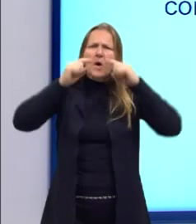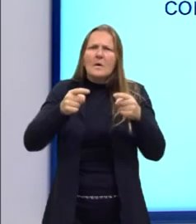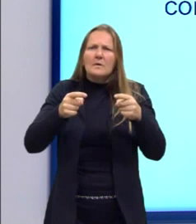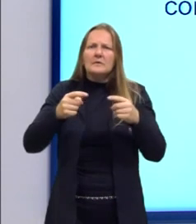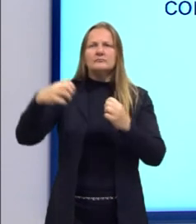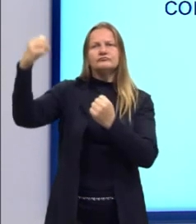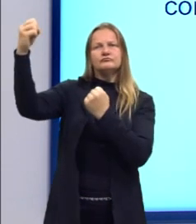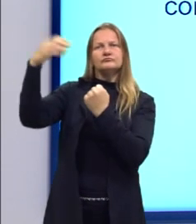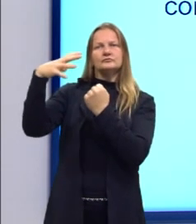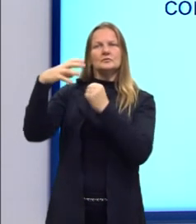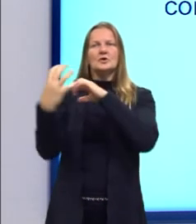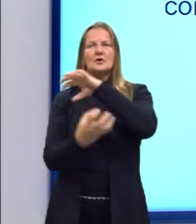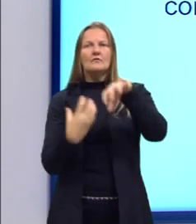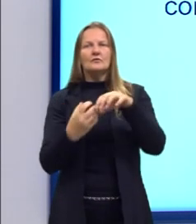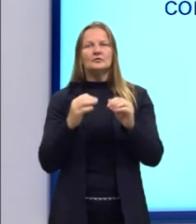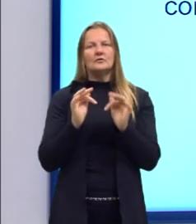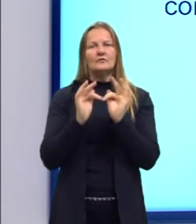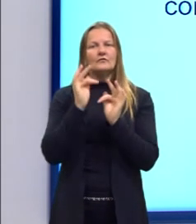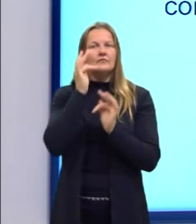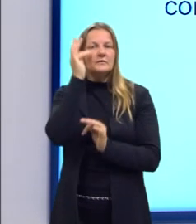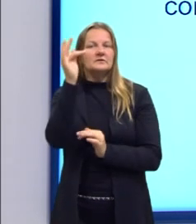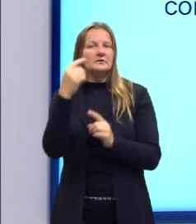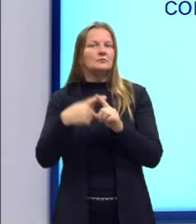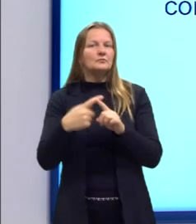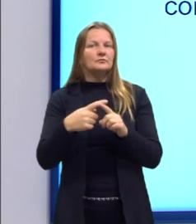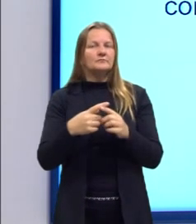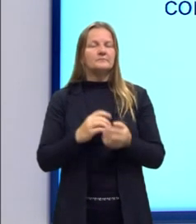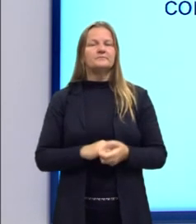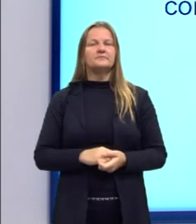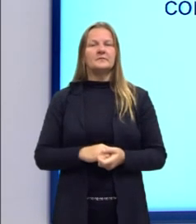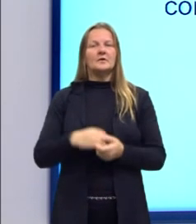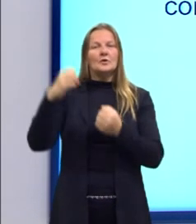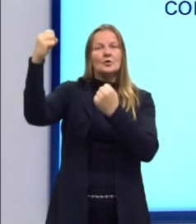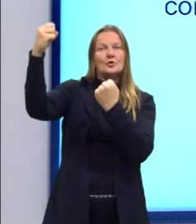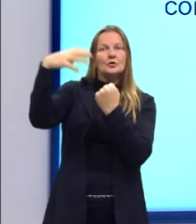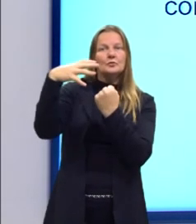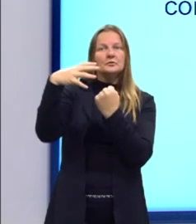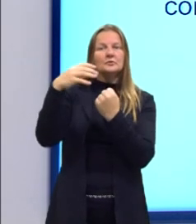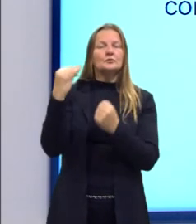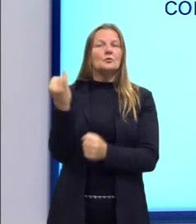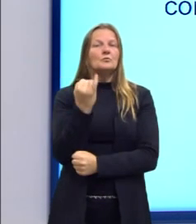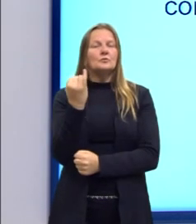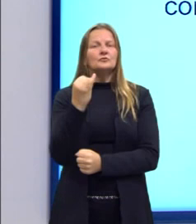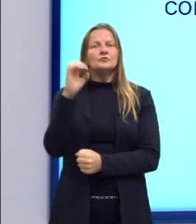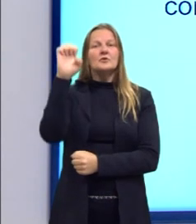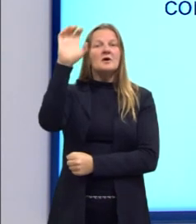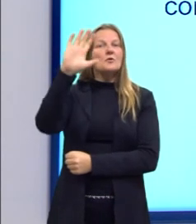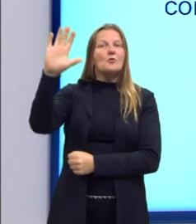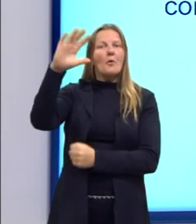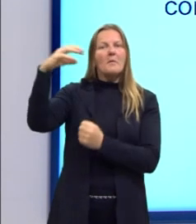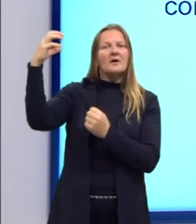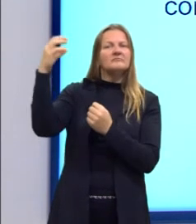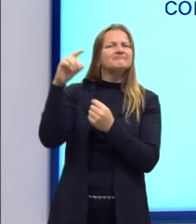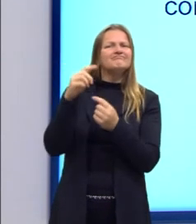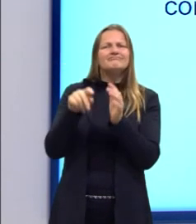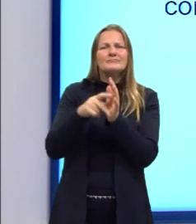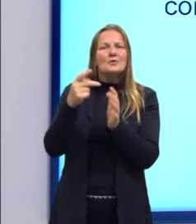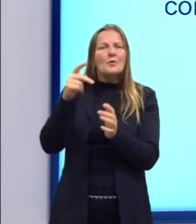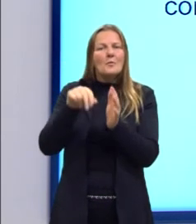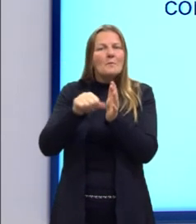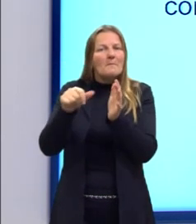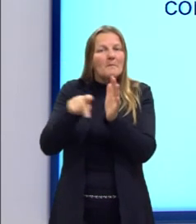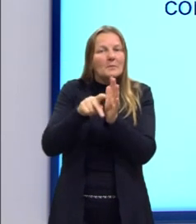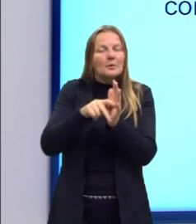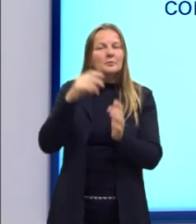ao iluminismo a Revolução Francesa porque é esse Iluminismo é realmente europeu vários filósofos